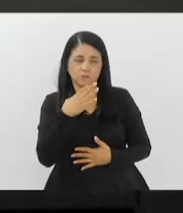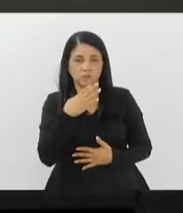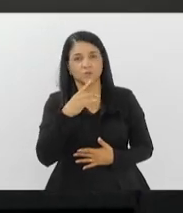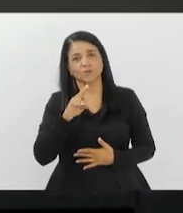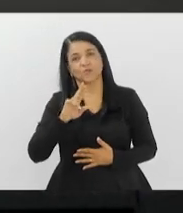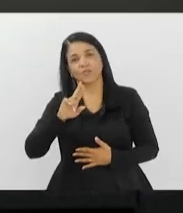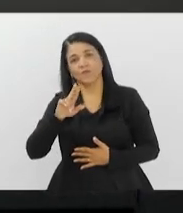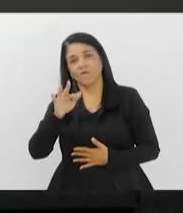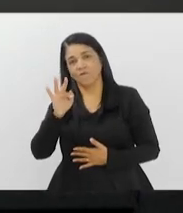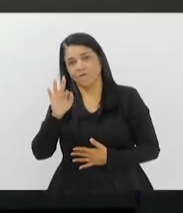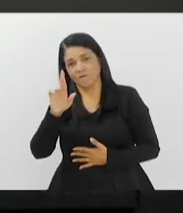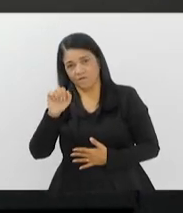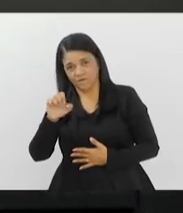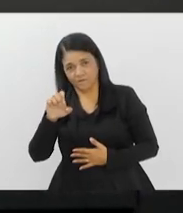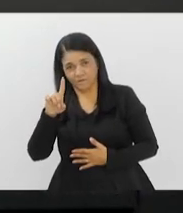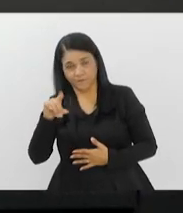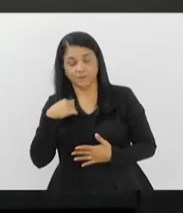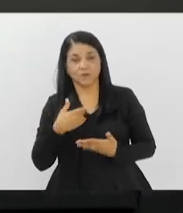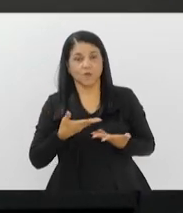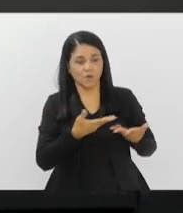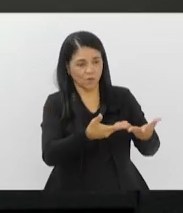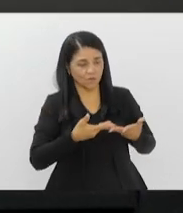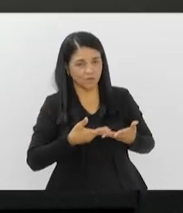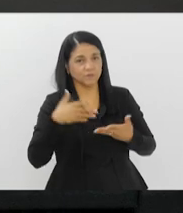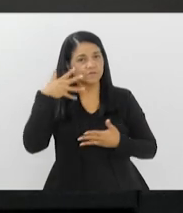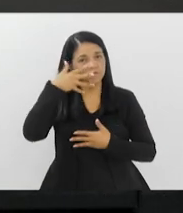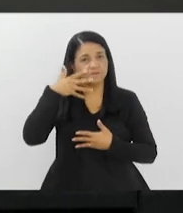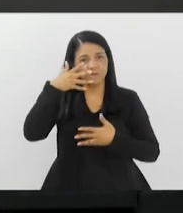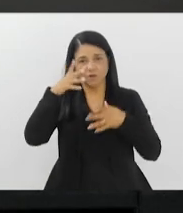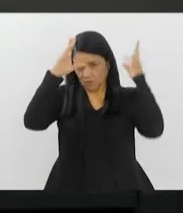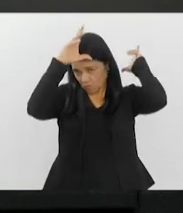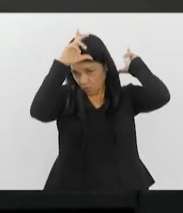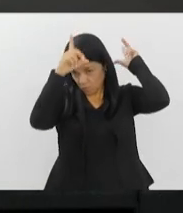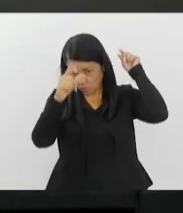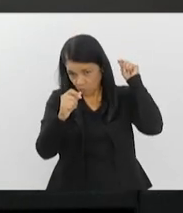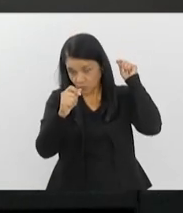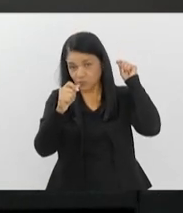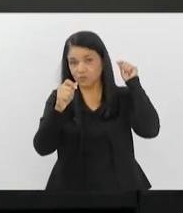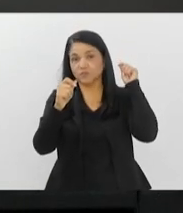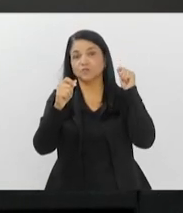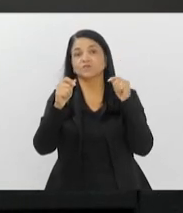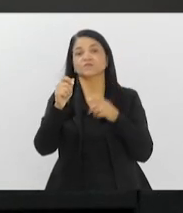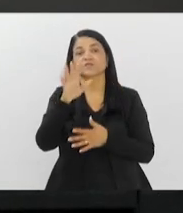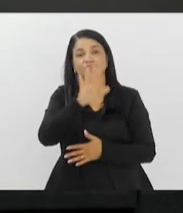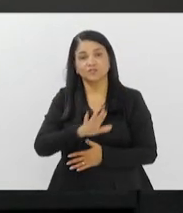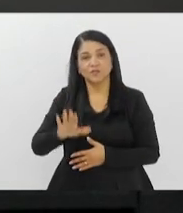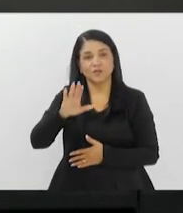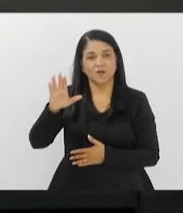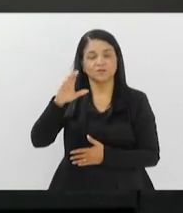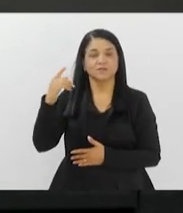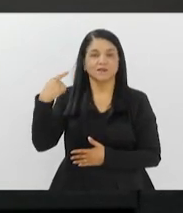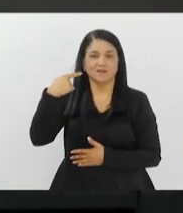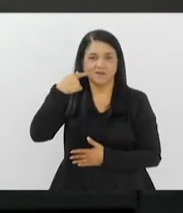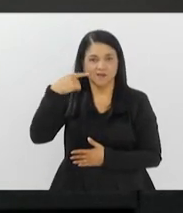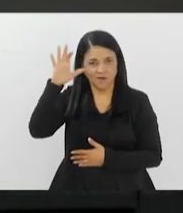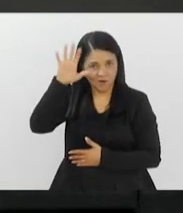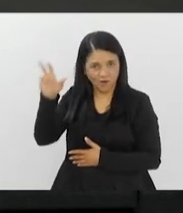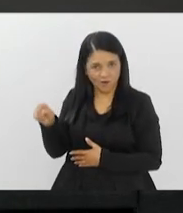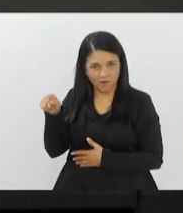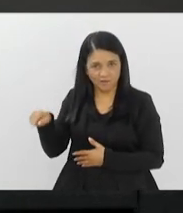Convido agora para fazer uso da palavra o cônsul-geral da República de Angola, o senhor Matheus de Sá